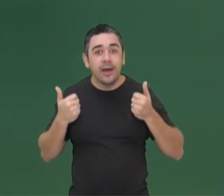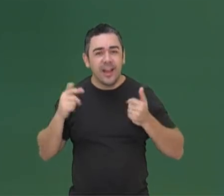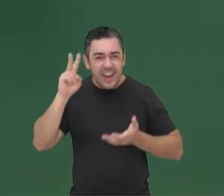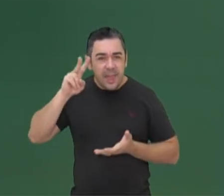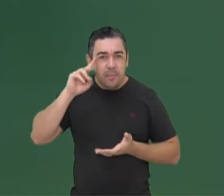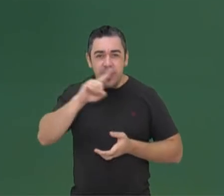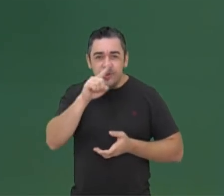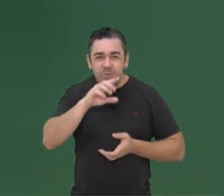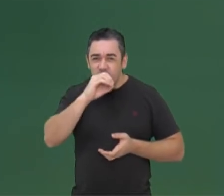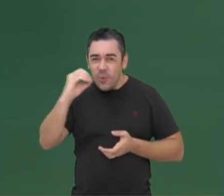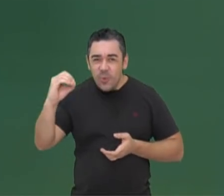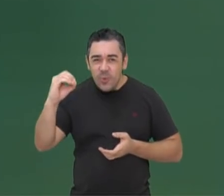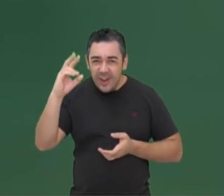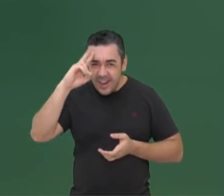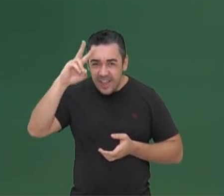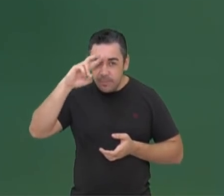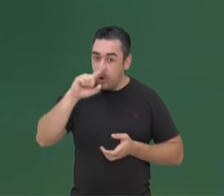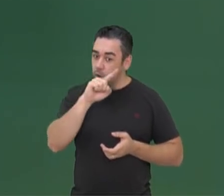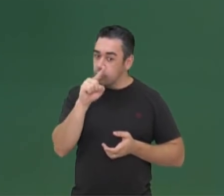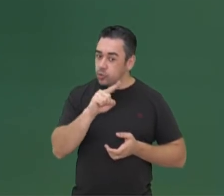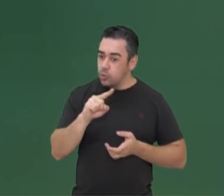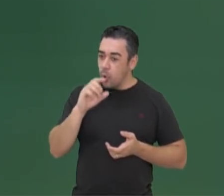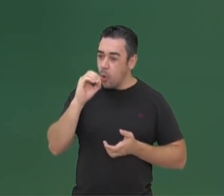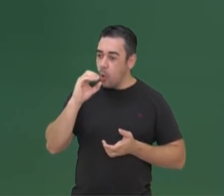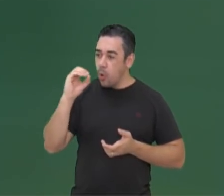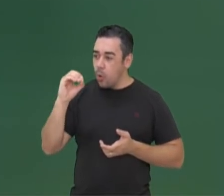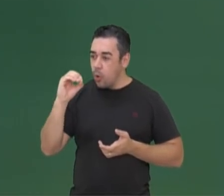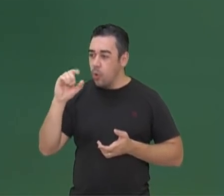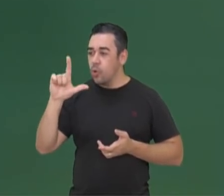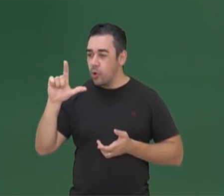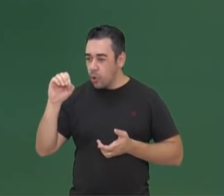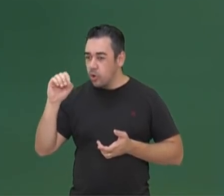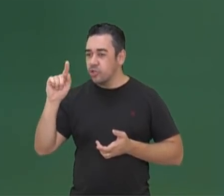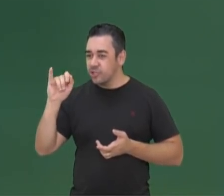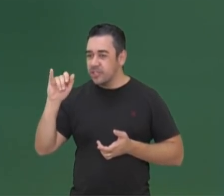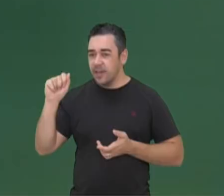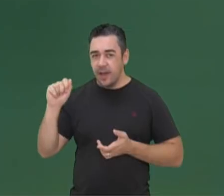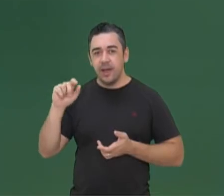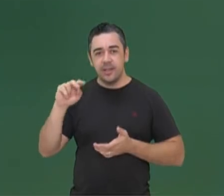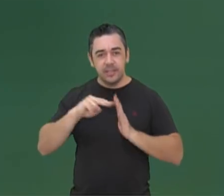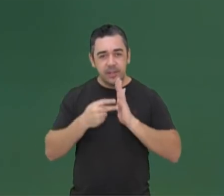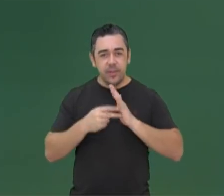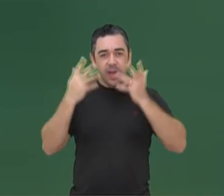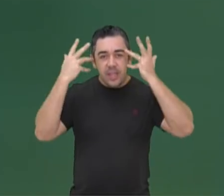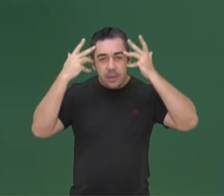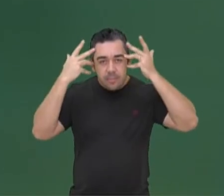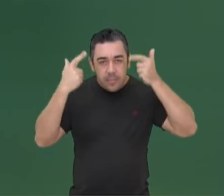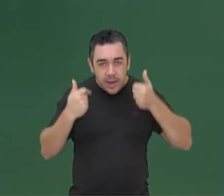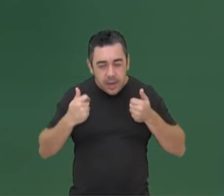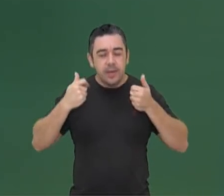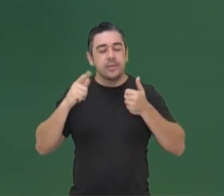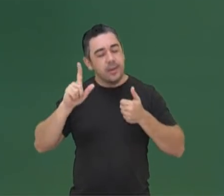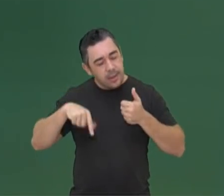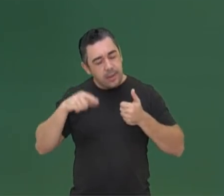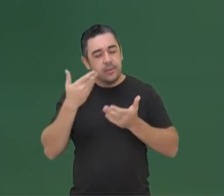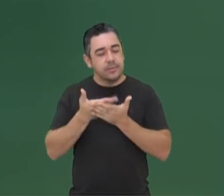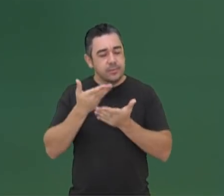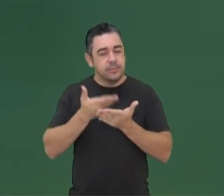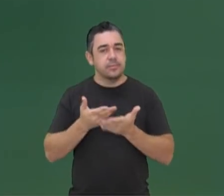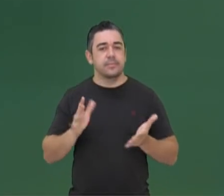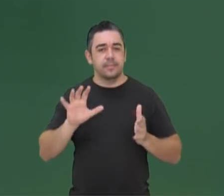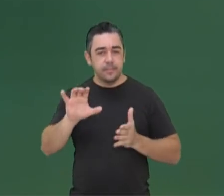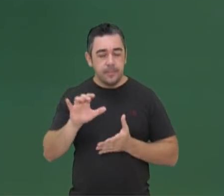do zoológico? Olha a palavra, o prefixo zoo. Zoo, animal. Então, é a parte da ciência que estuda